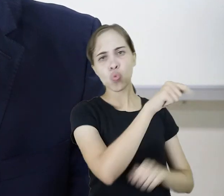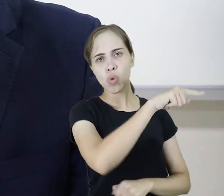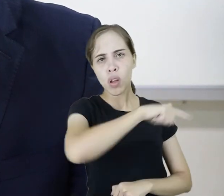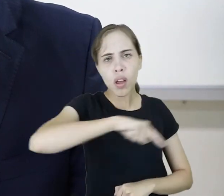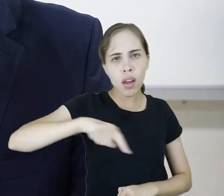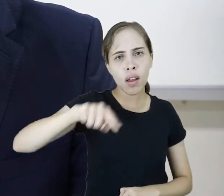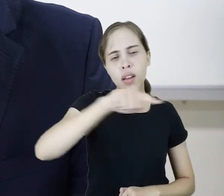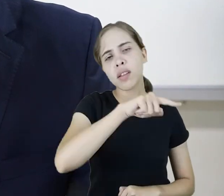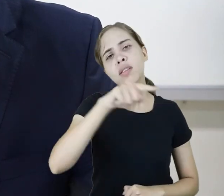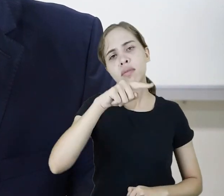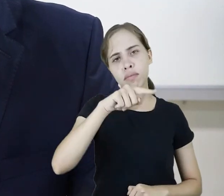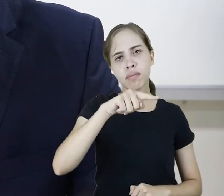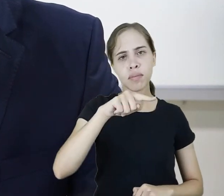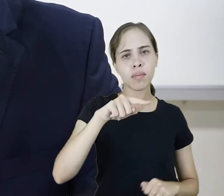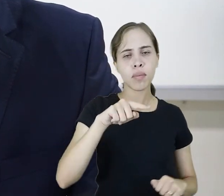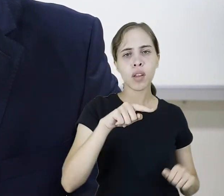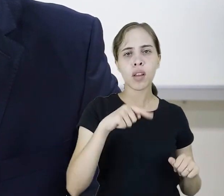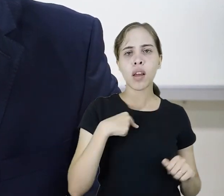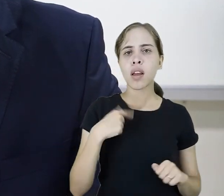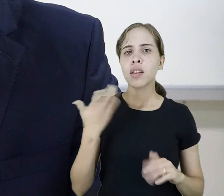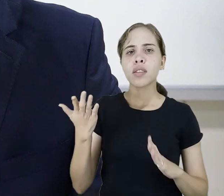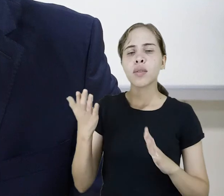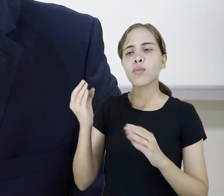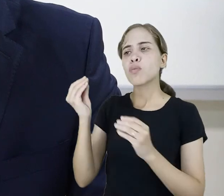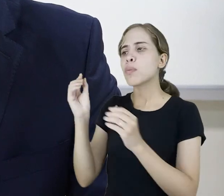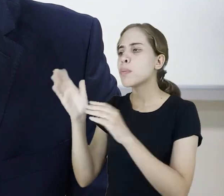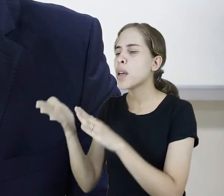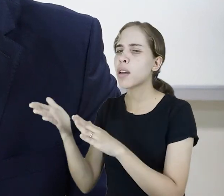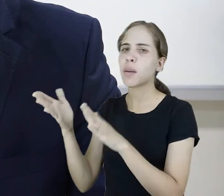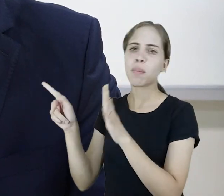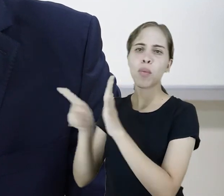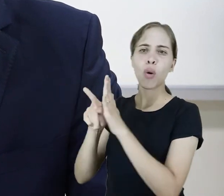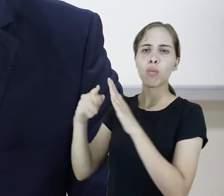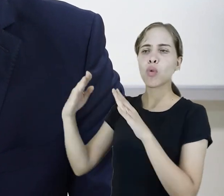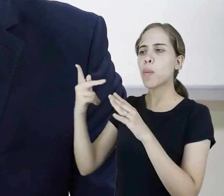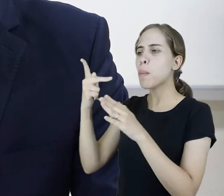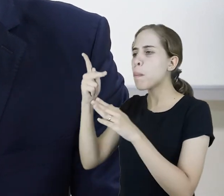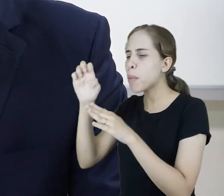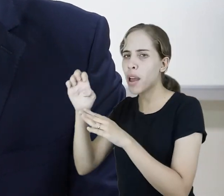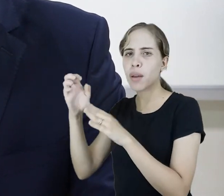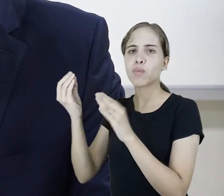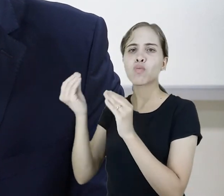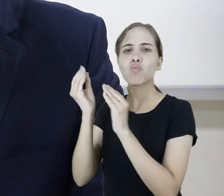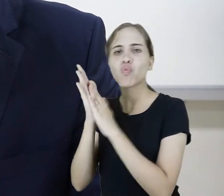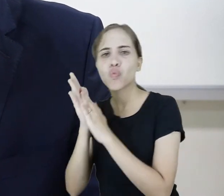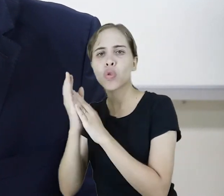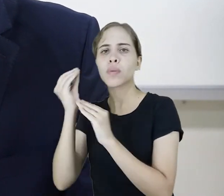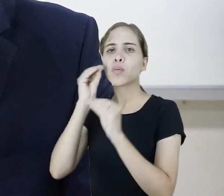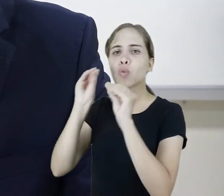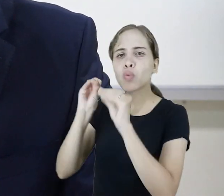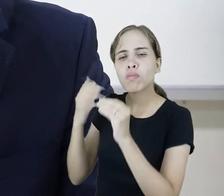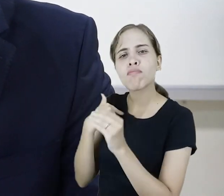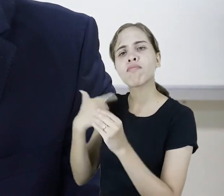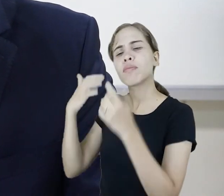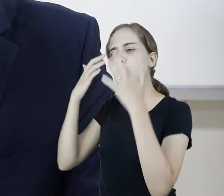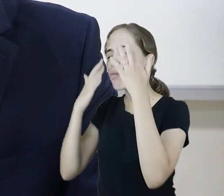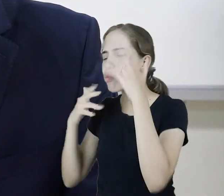dentre a multidão, beijaram-lhe os pés, de modo que os banharam com suas lágrimas.